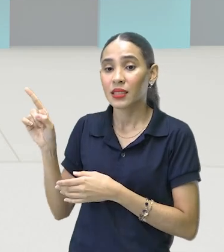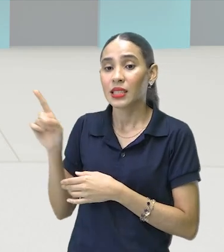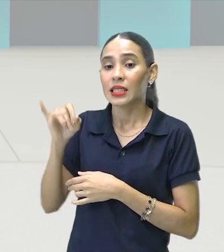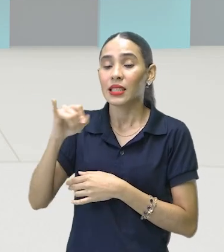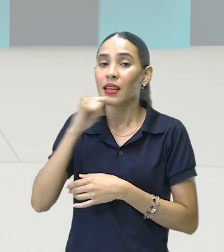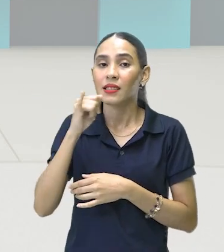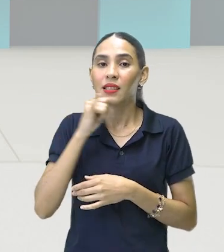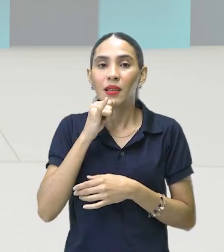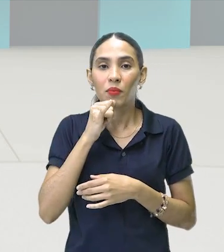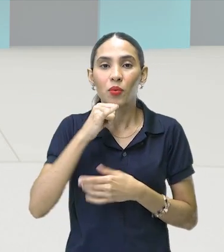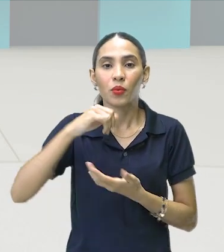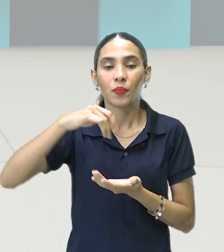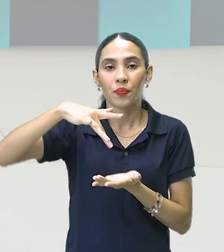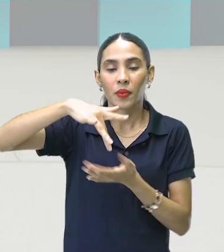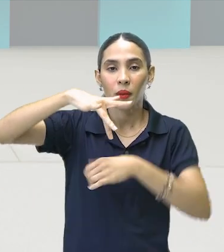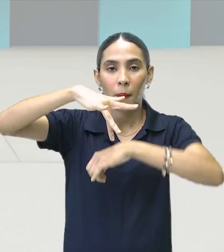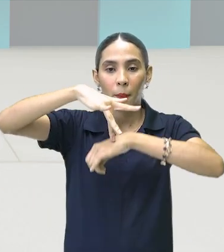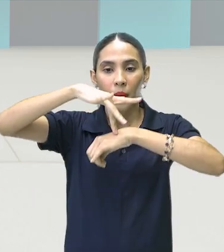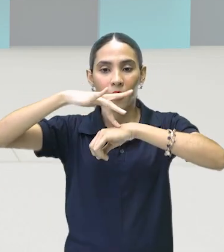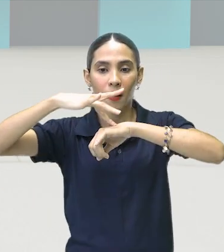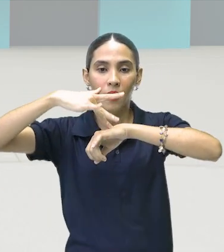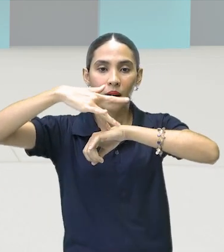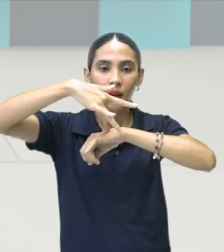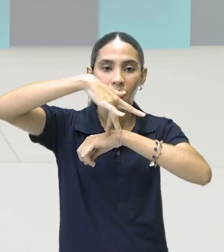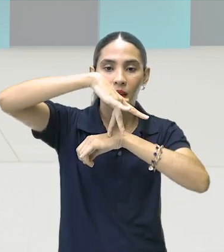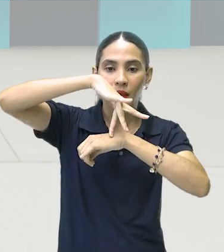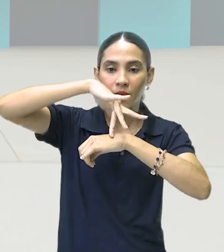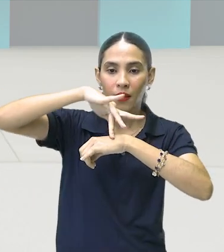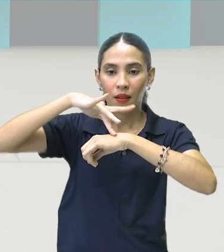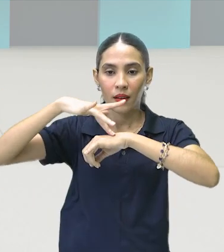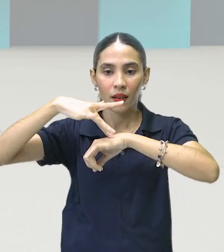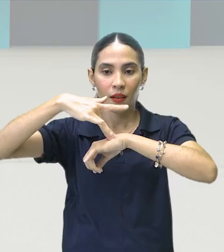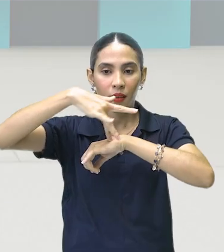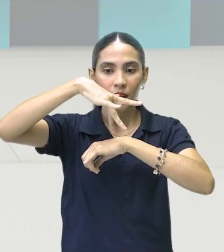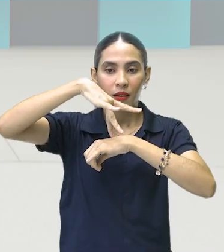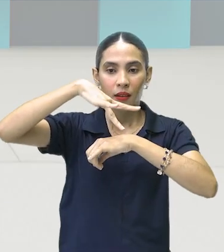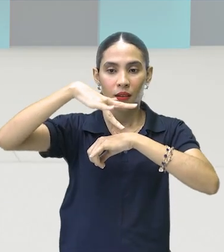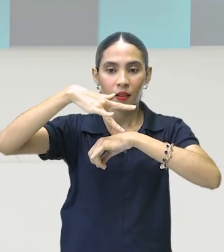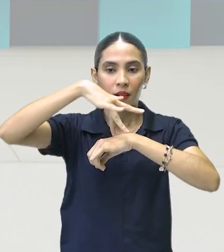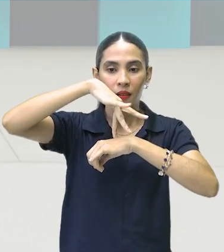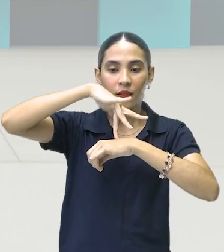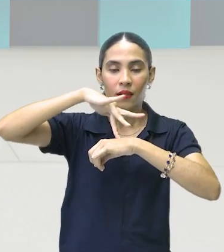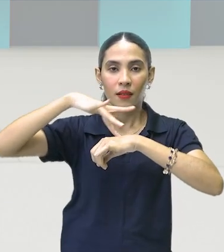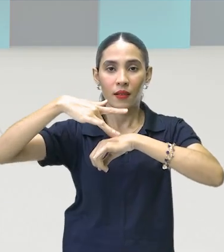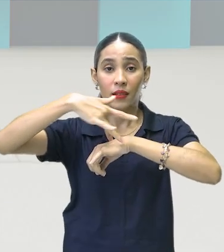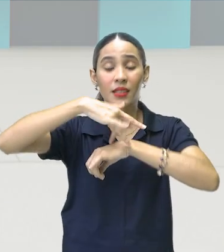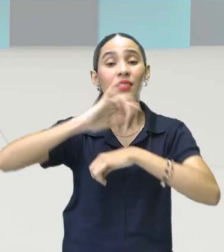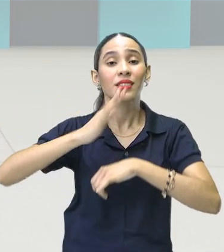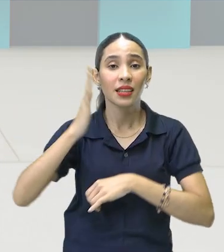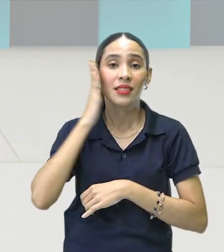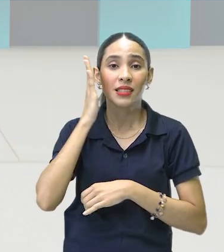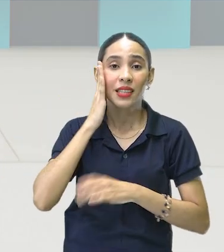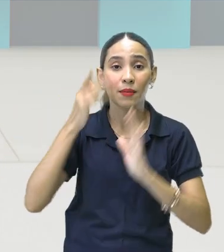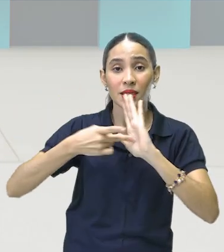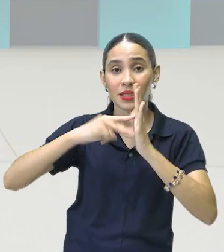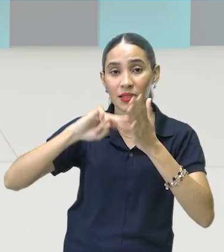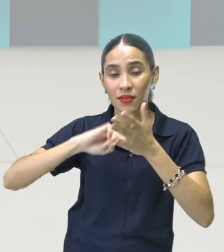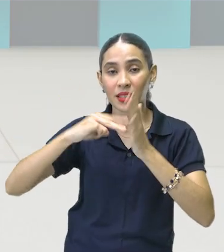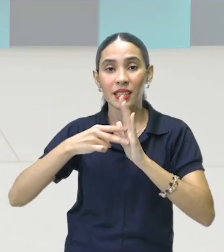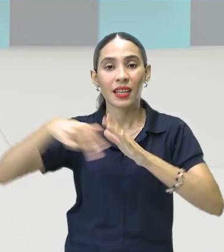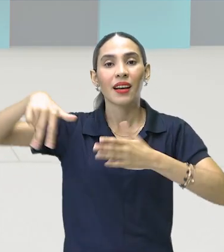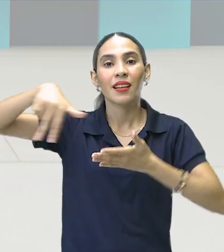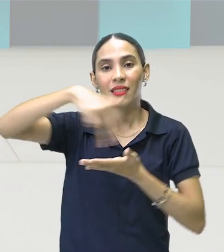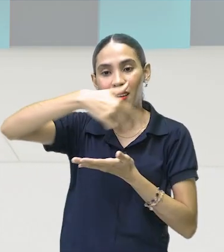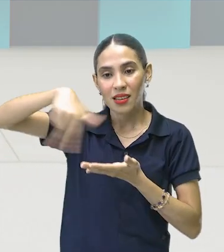balé clássico e o bailarino faz este movimento, eu já sei que isso significa vamos